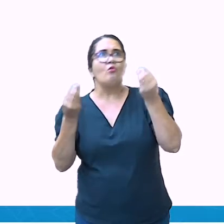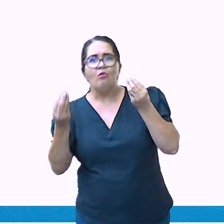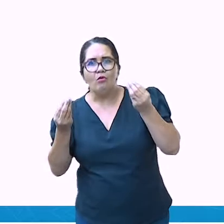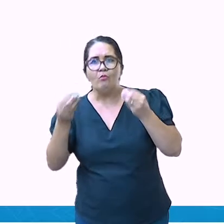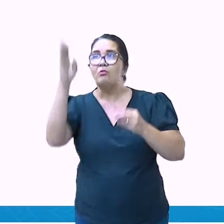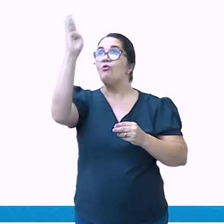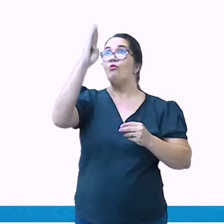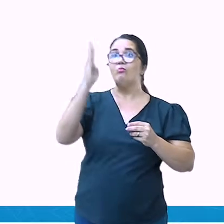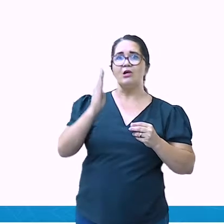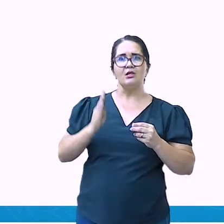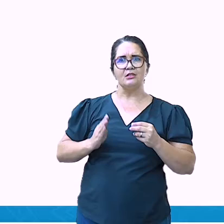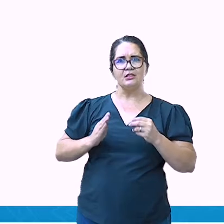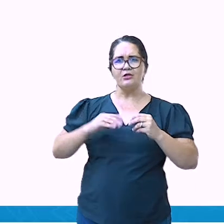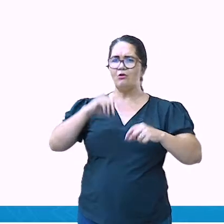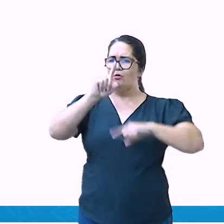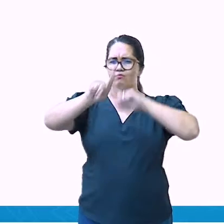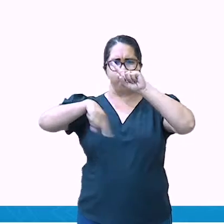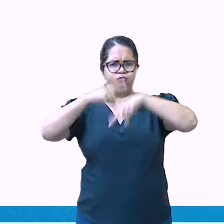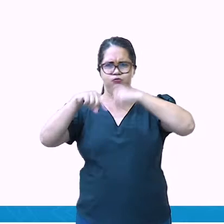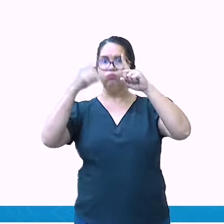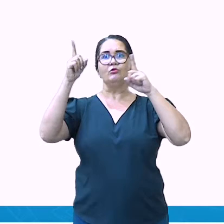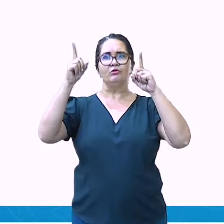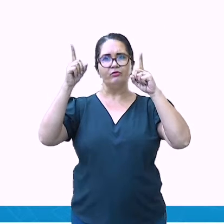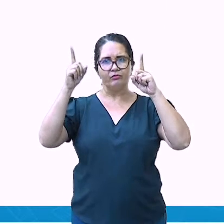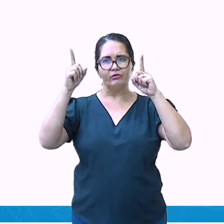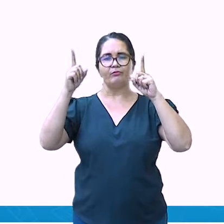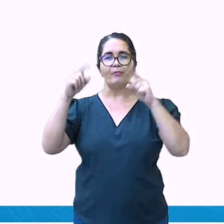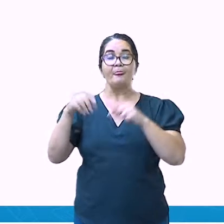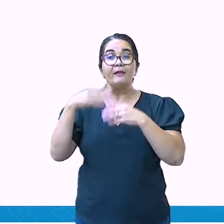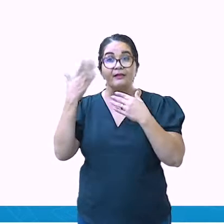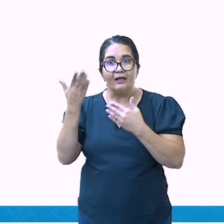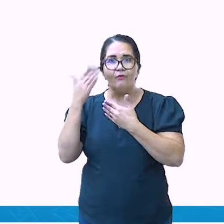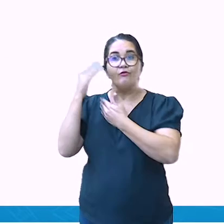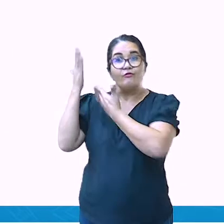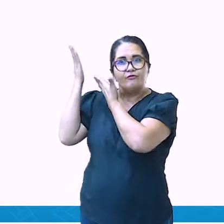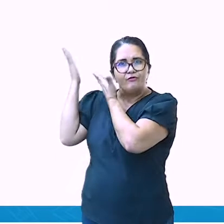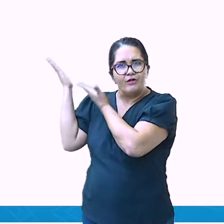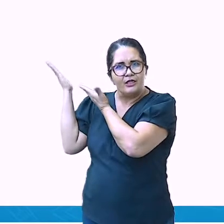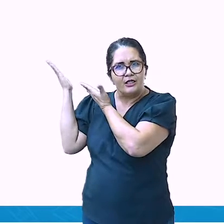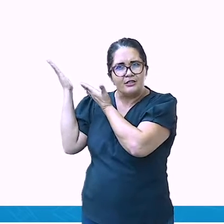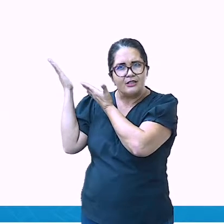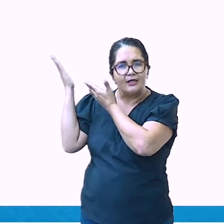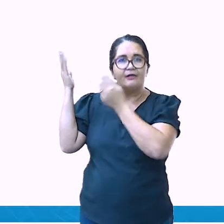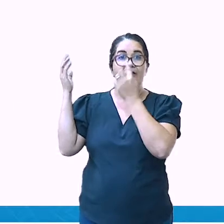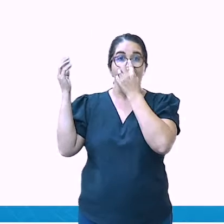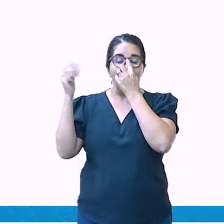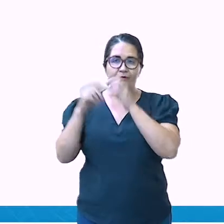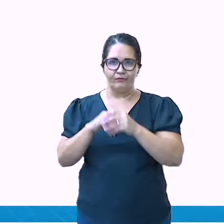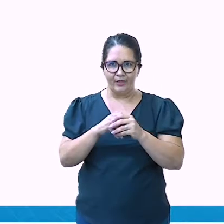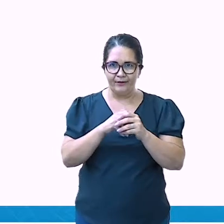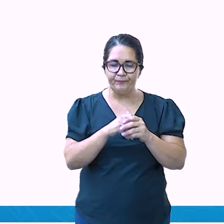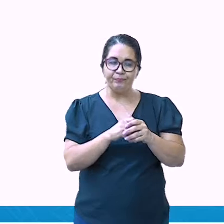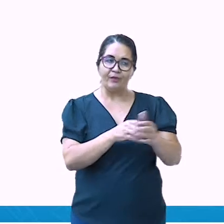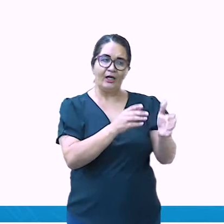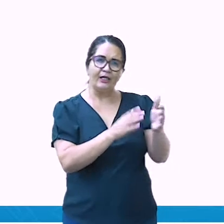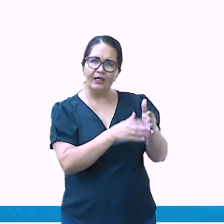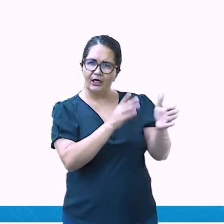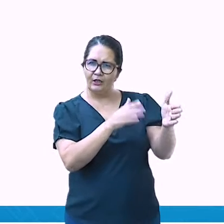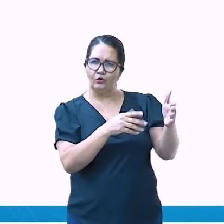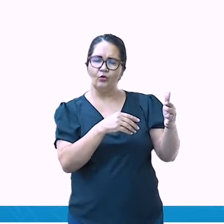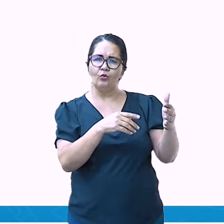ciclo econômico. Então, na parte lá dos escambos, eles ficavam só na beirada ali, na ilha,